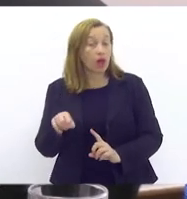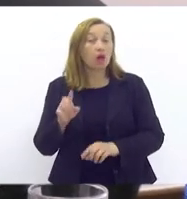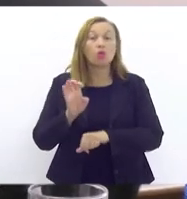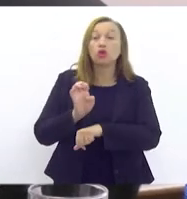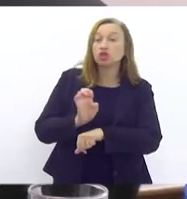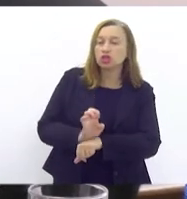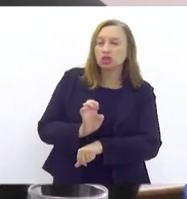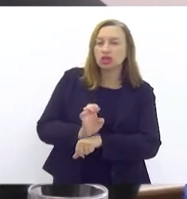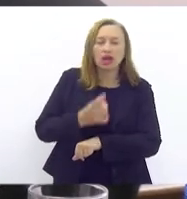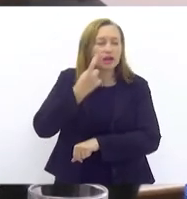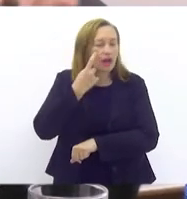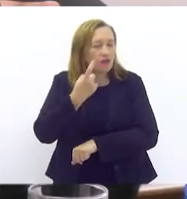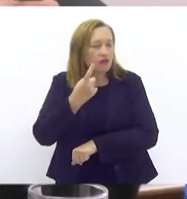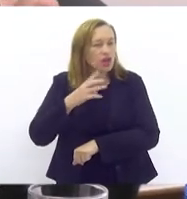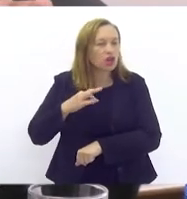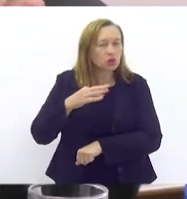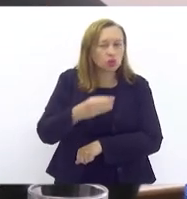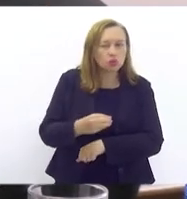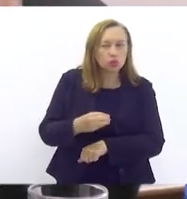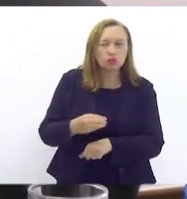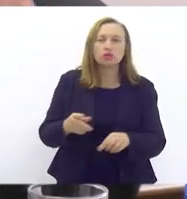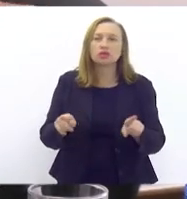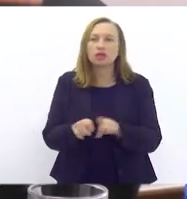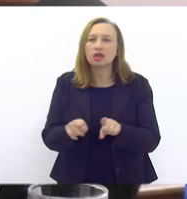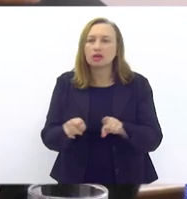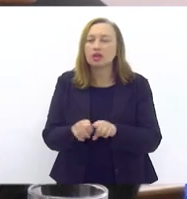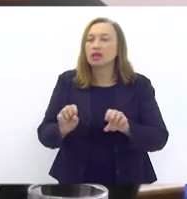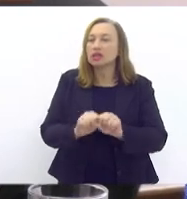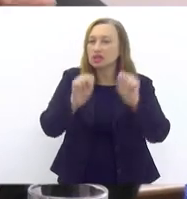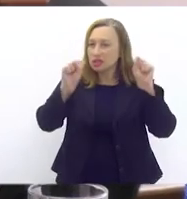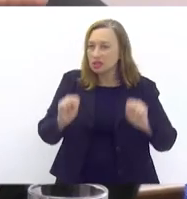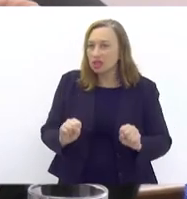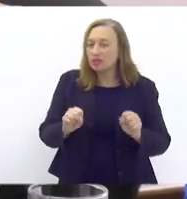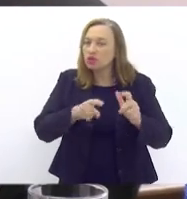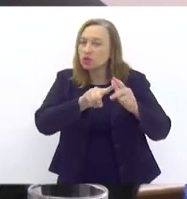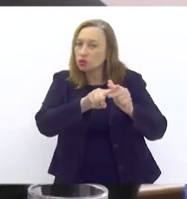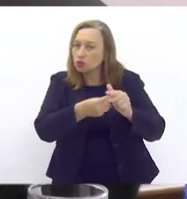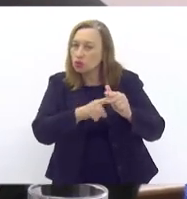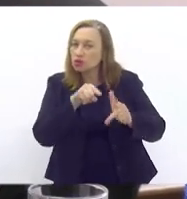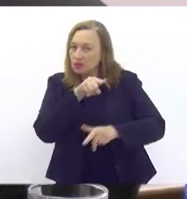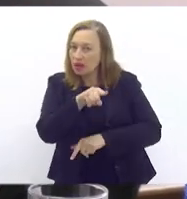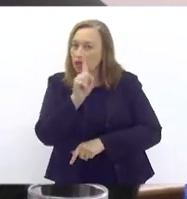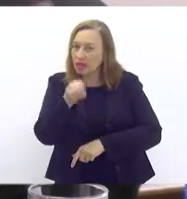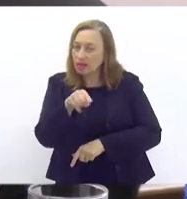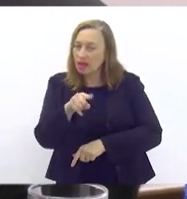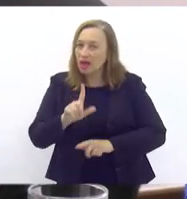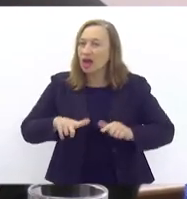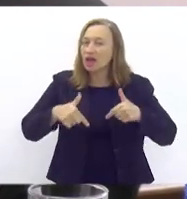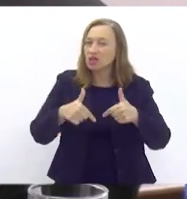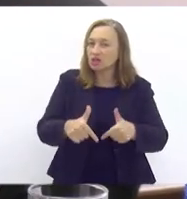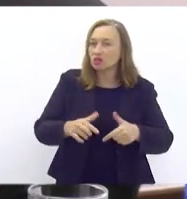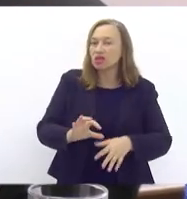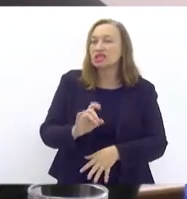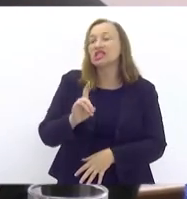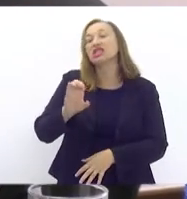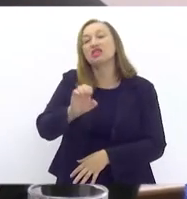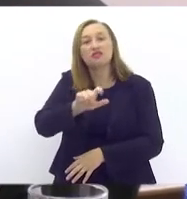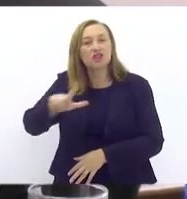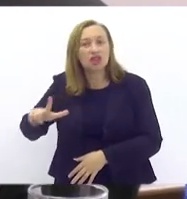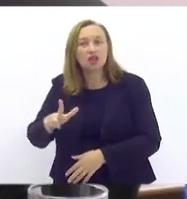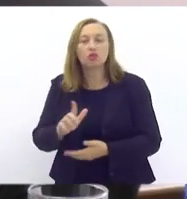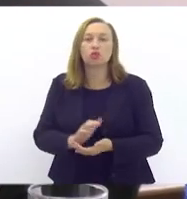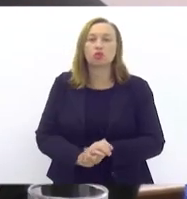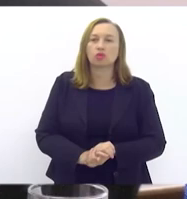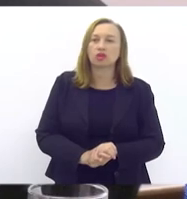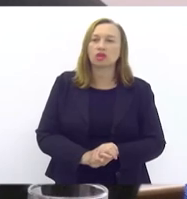a rever isso muito também através desse sistemas de reparação né de ações civis né de